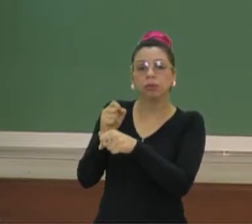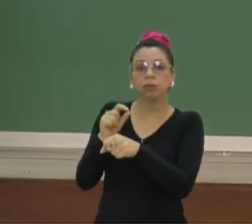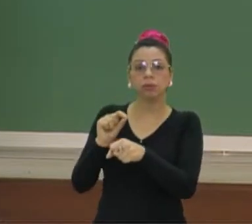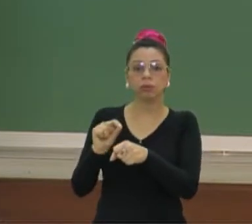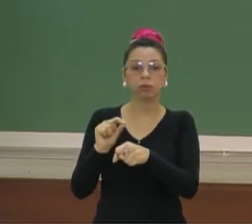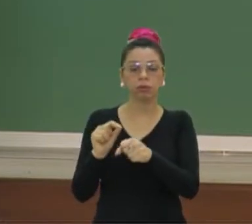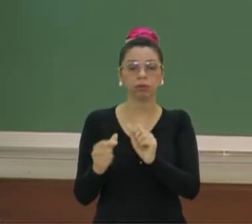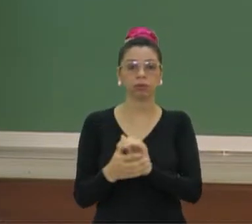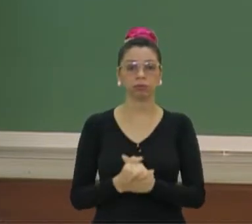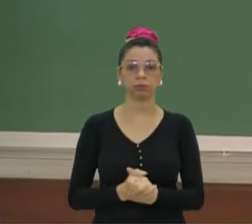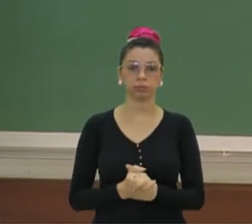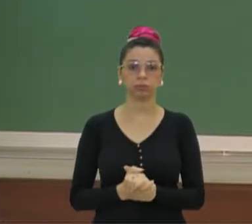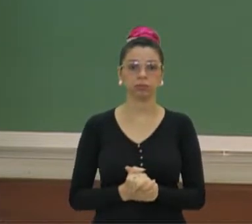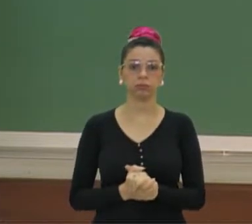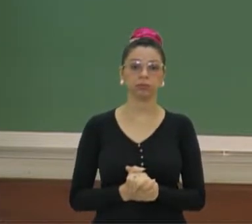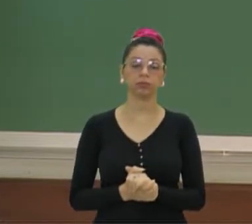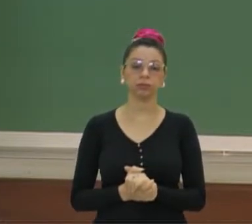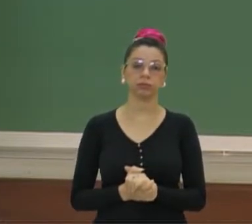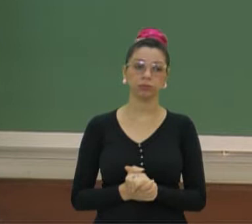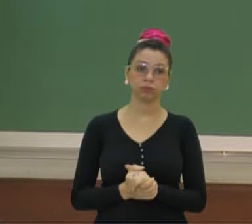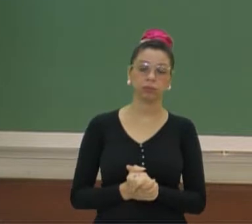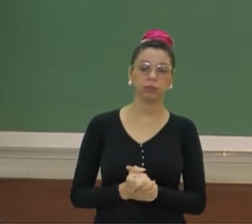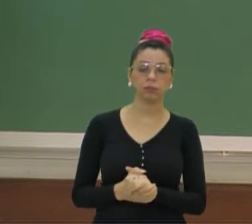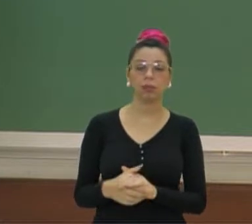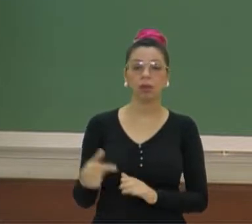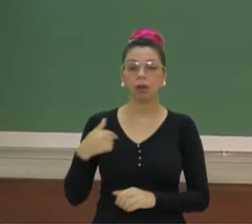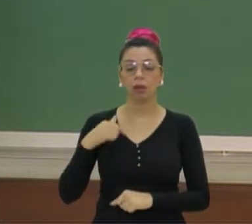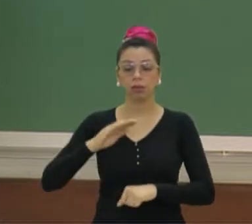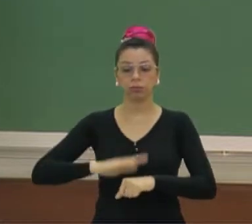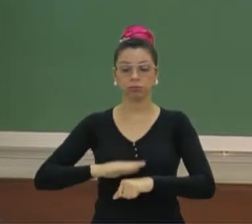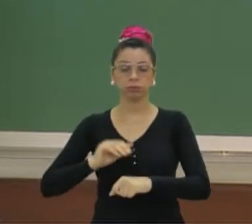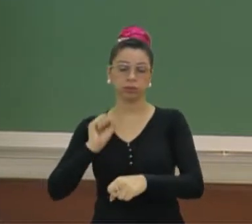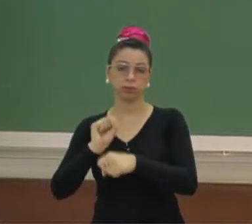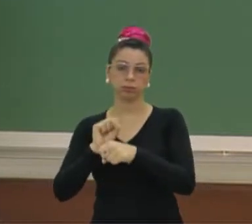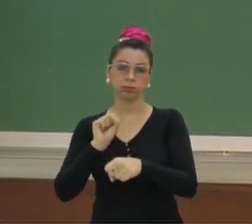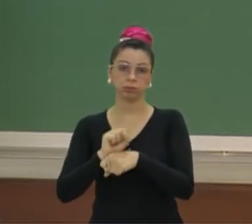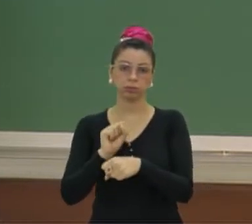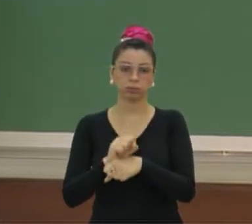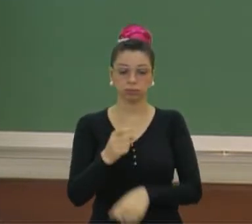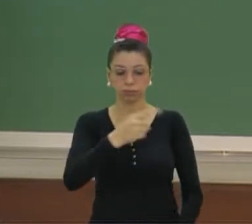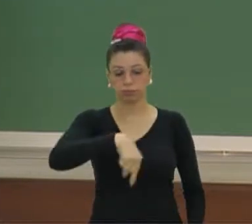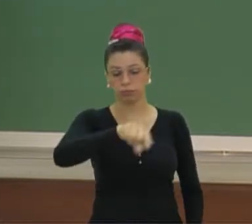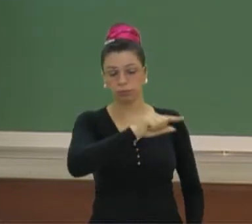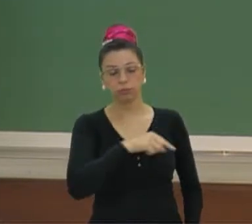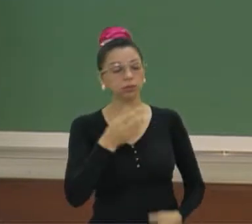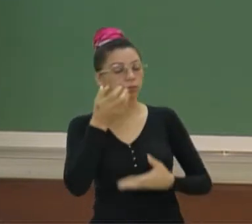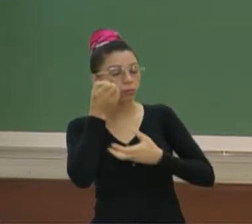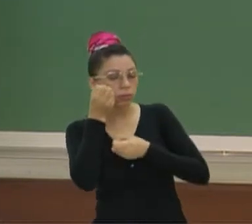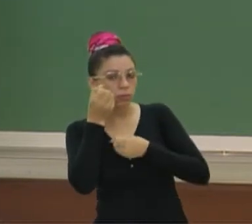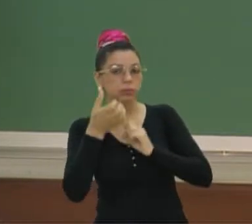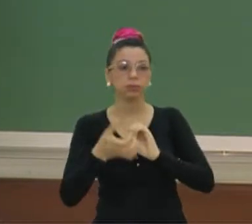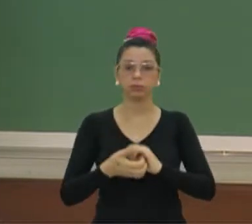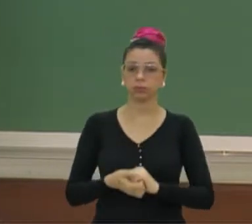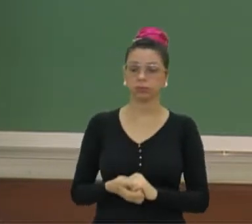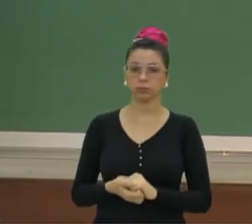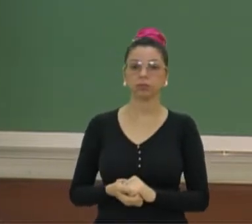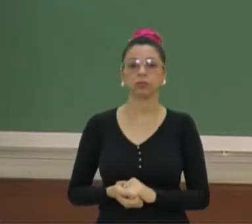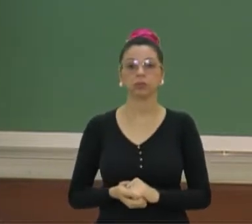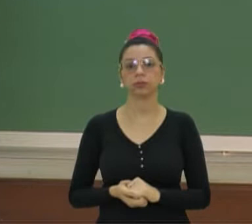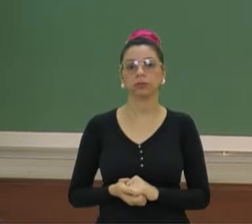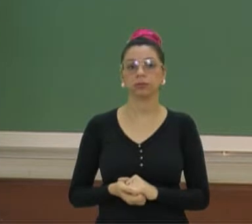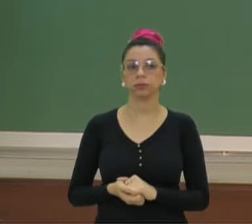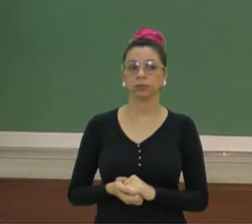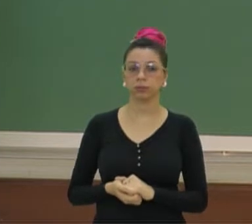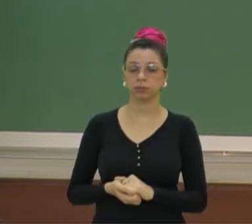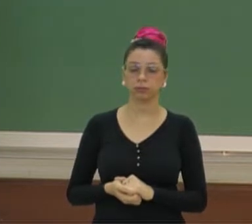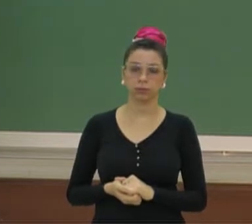was waiting they sleep. Eu estava esperando eles dormirem. Então vejam, na primeira frase temos were por causa do sujeito